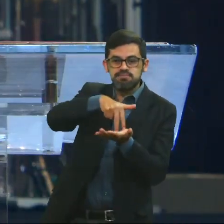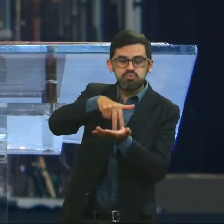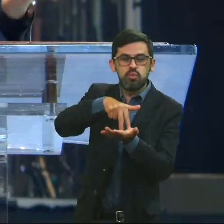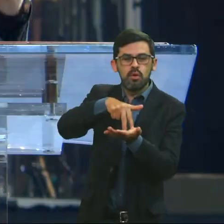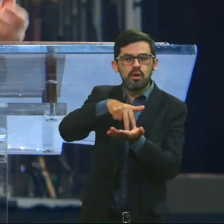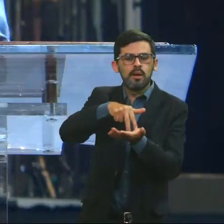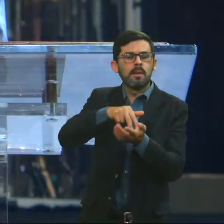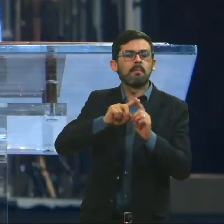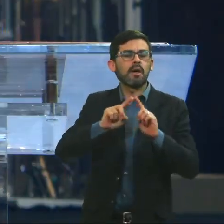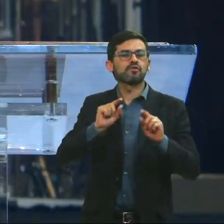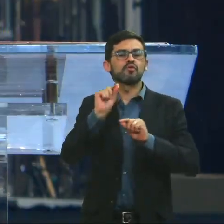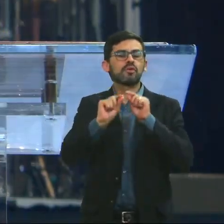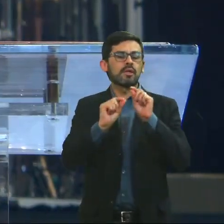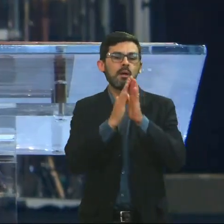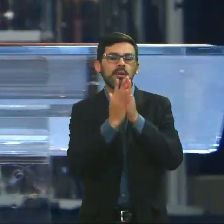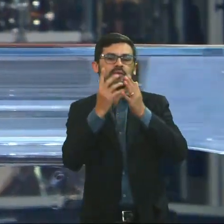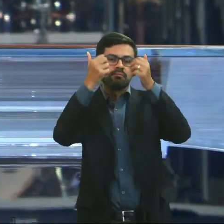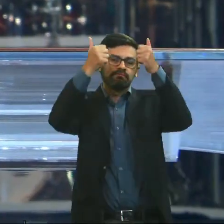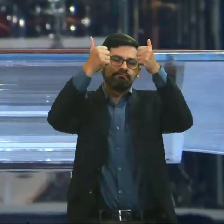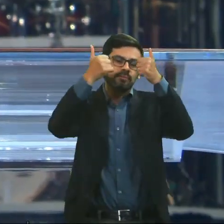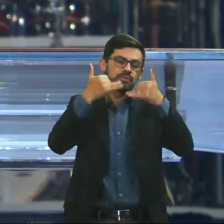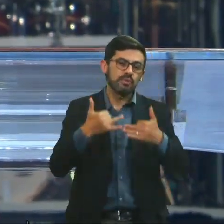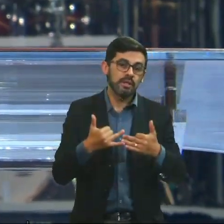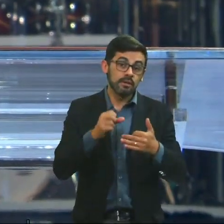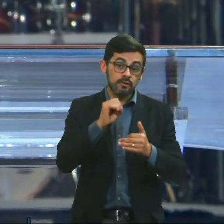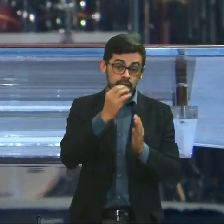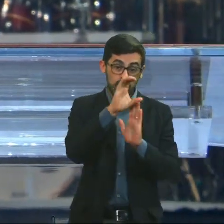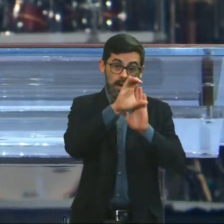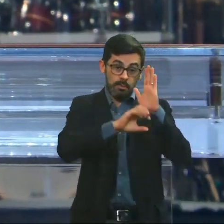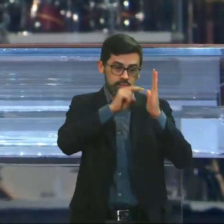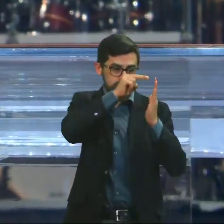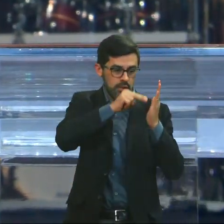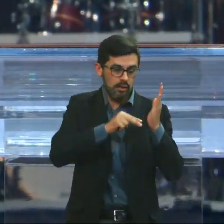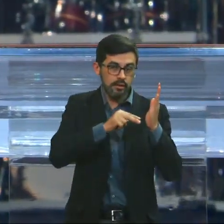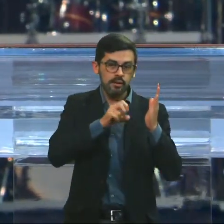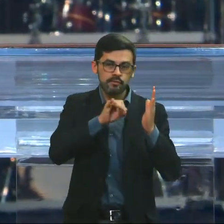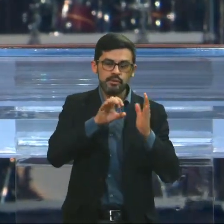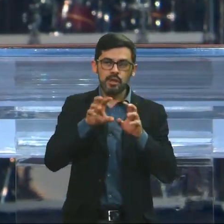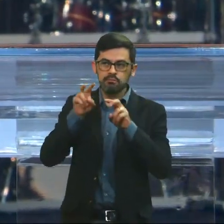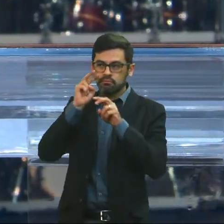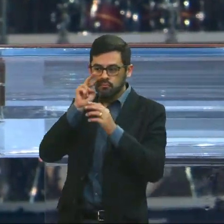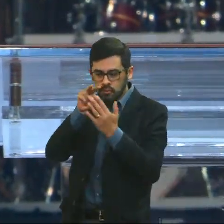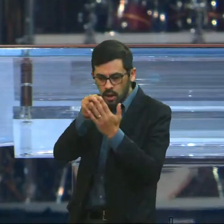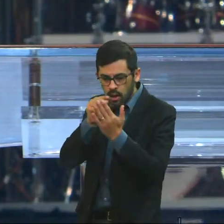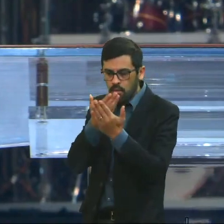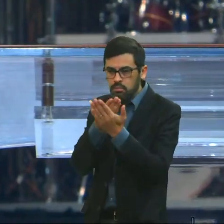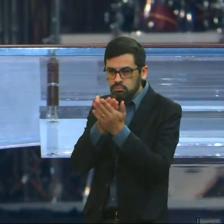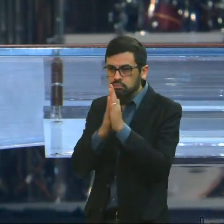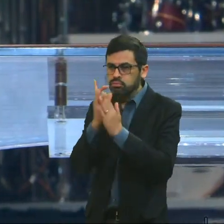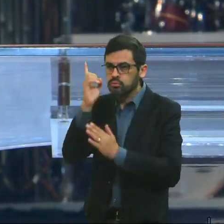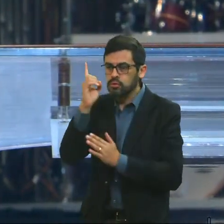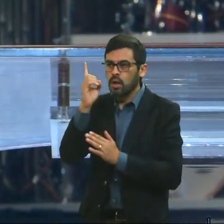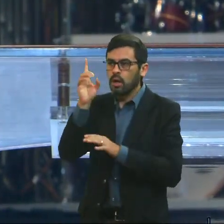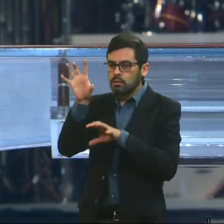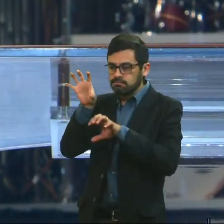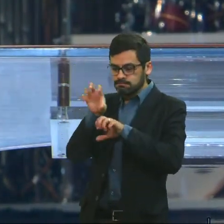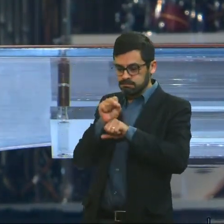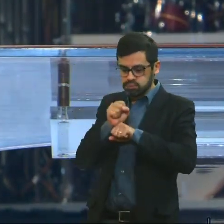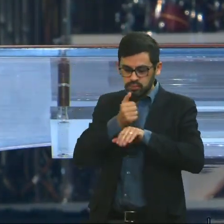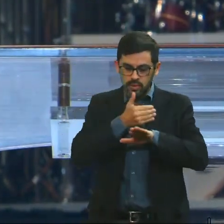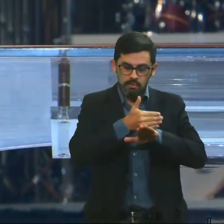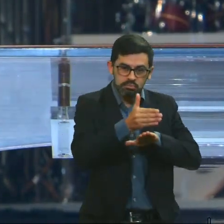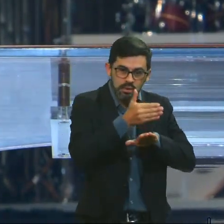que a Bíblia está ensinando? Se você ler o capítulo todo, se você ouvir a palavra de Deus e colocar ela em prática,